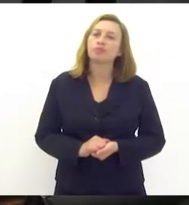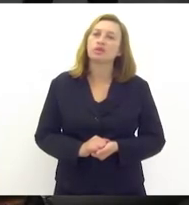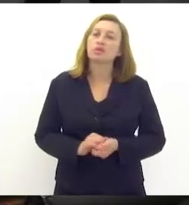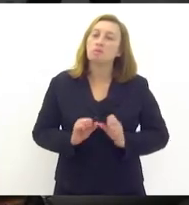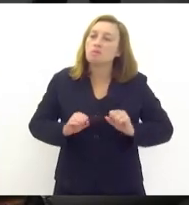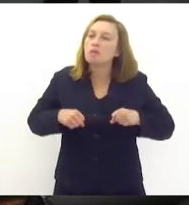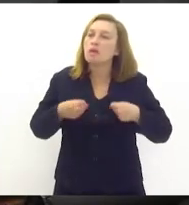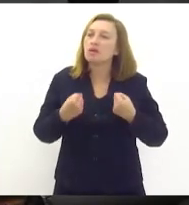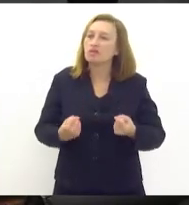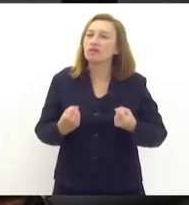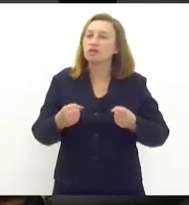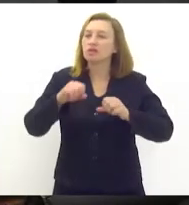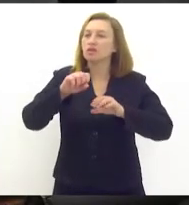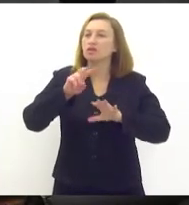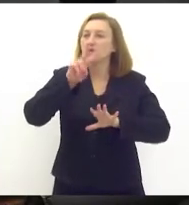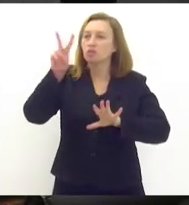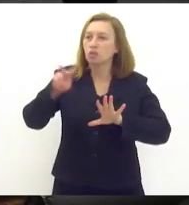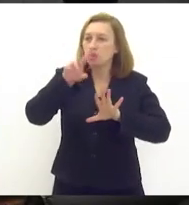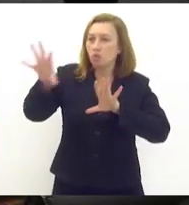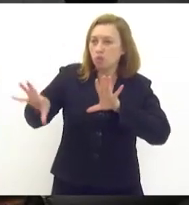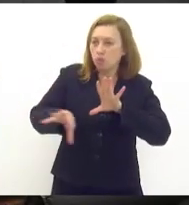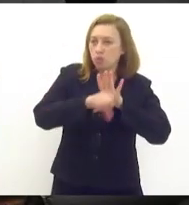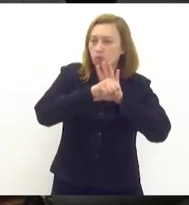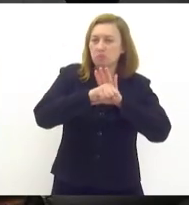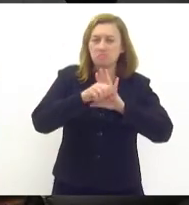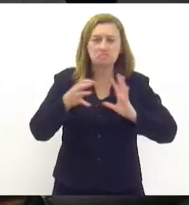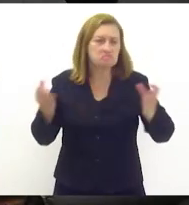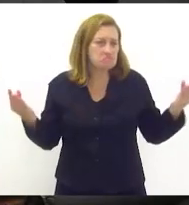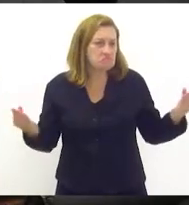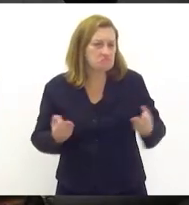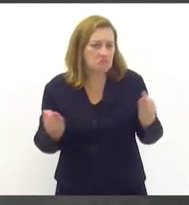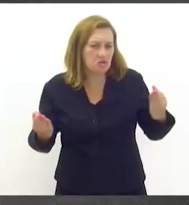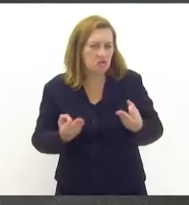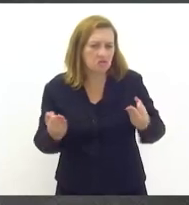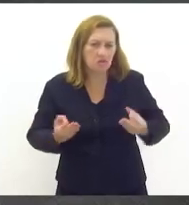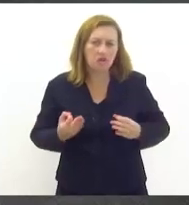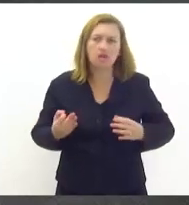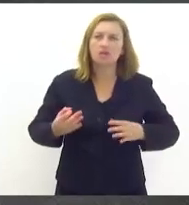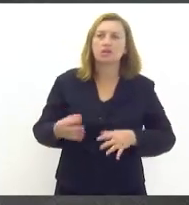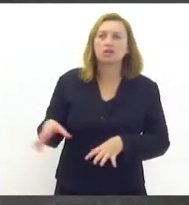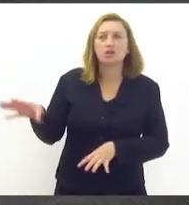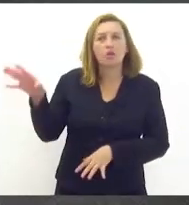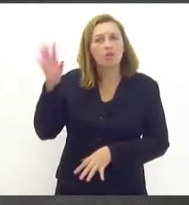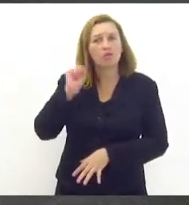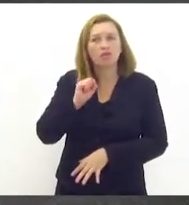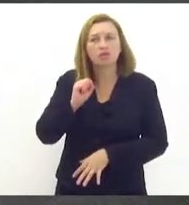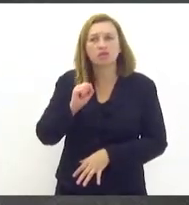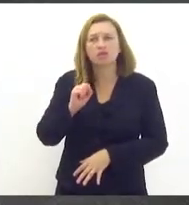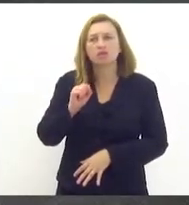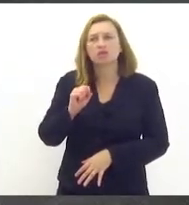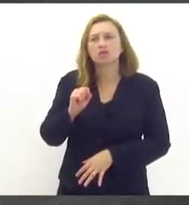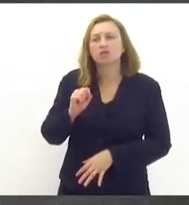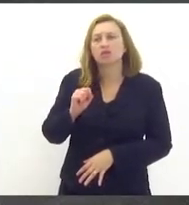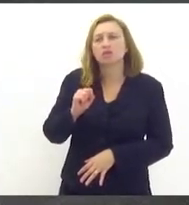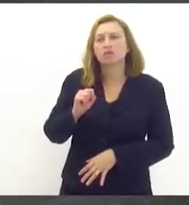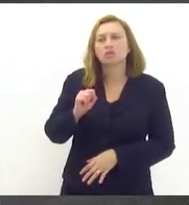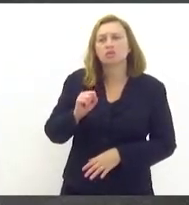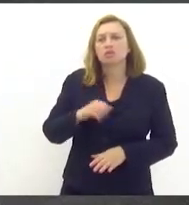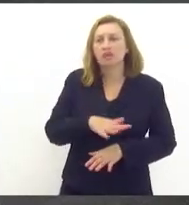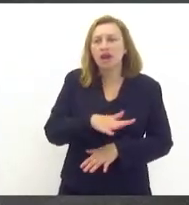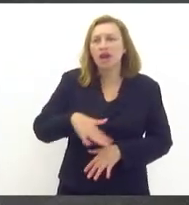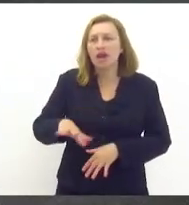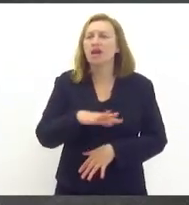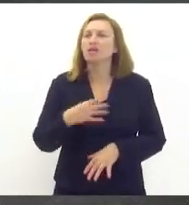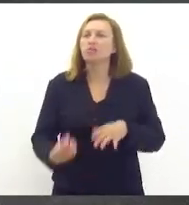defesa do audiovisual Fluminense de forma brilhante que tem escutado todos os setores que produzem